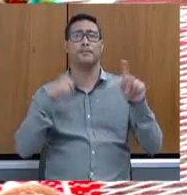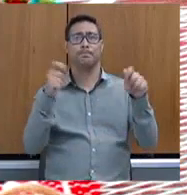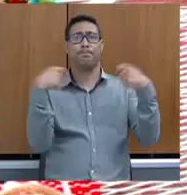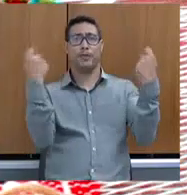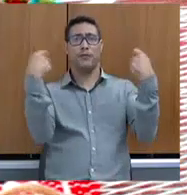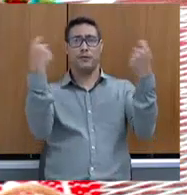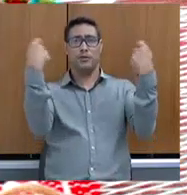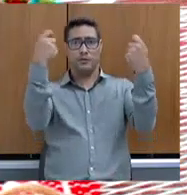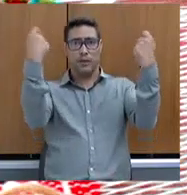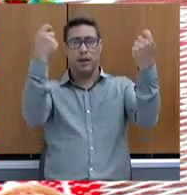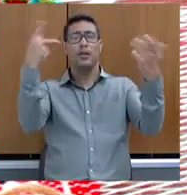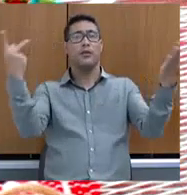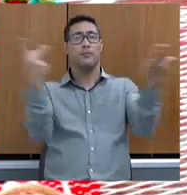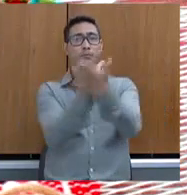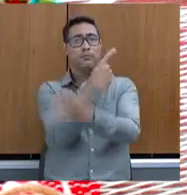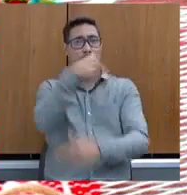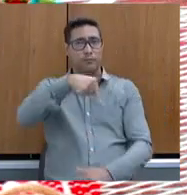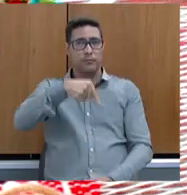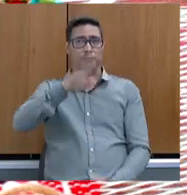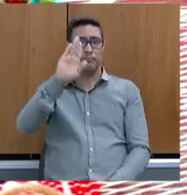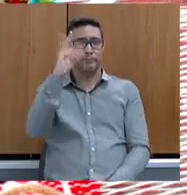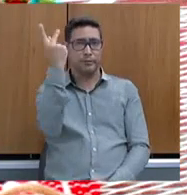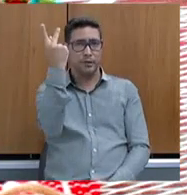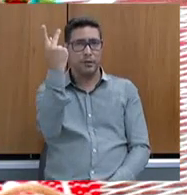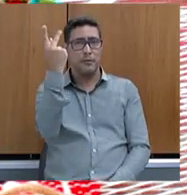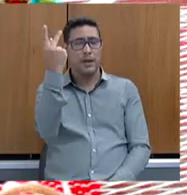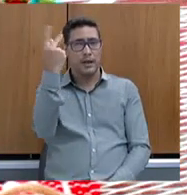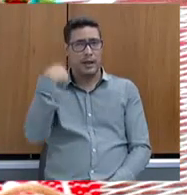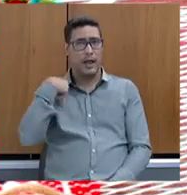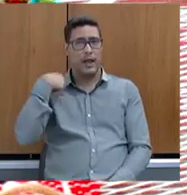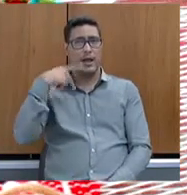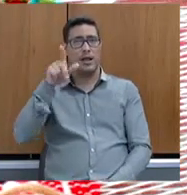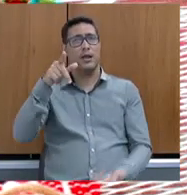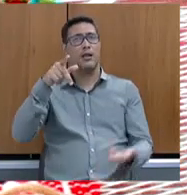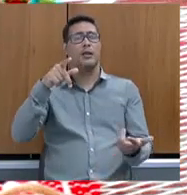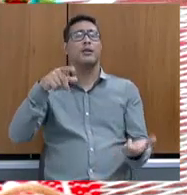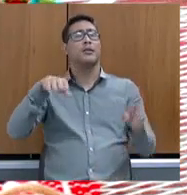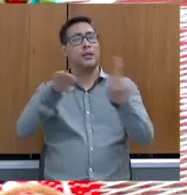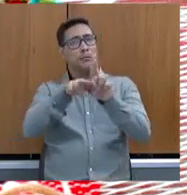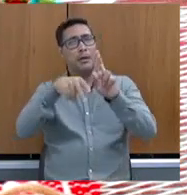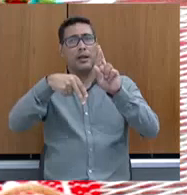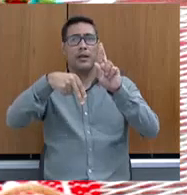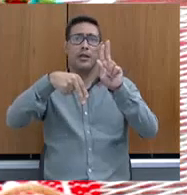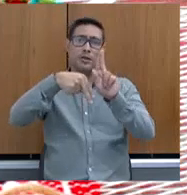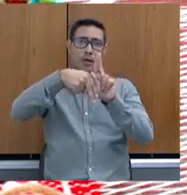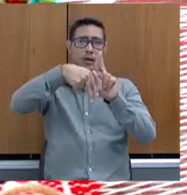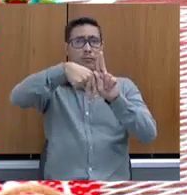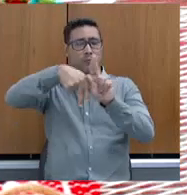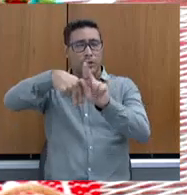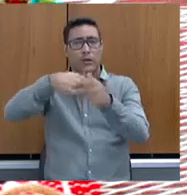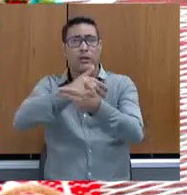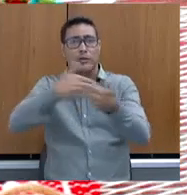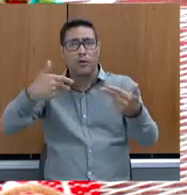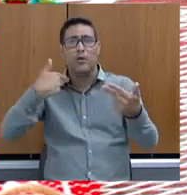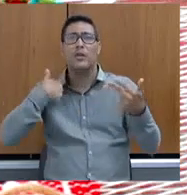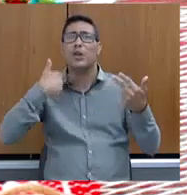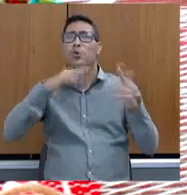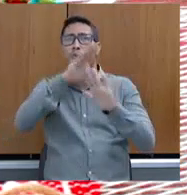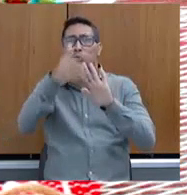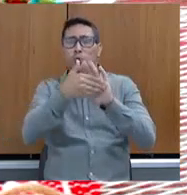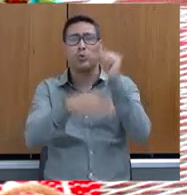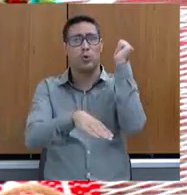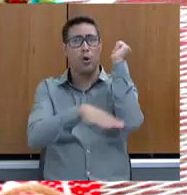que acontecem em Belo Horizonte na região metropolitana que salvaram a rede hoteleira estão lotando os hotéis